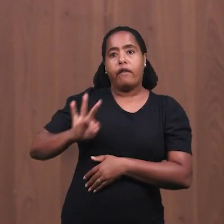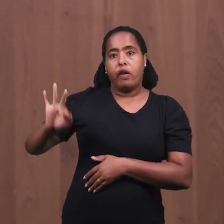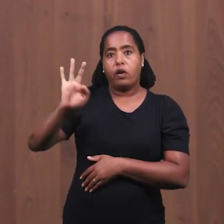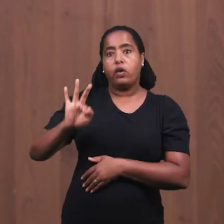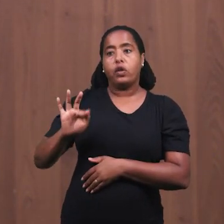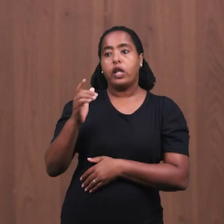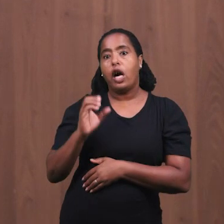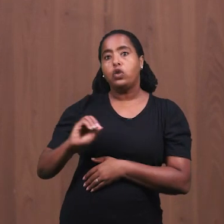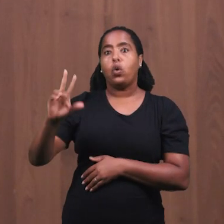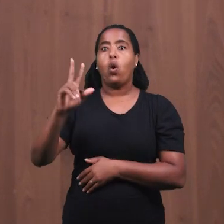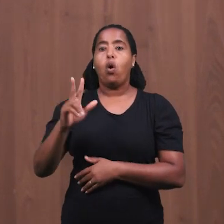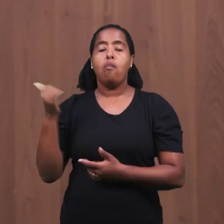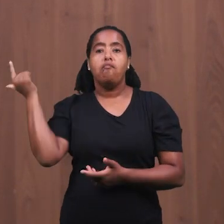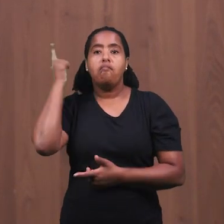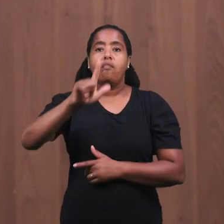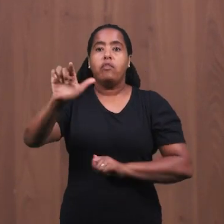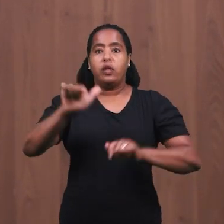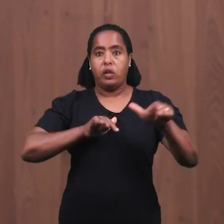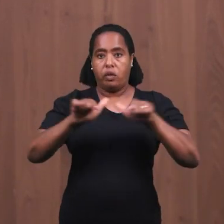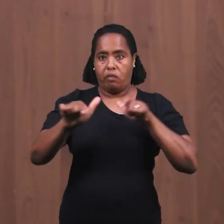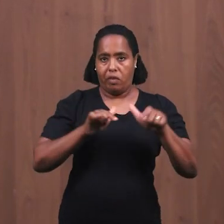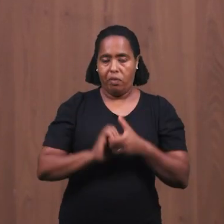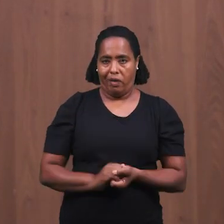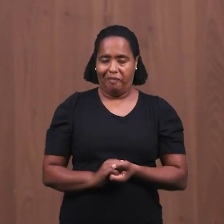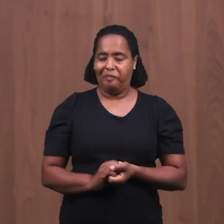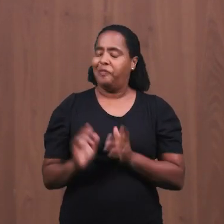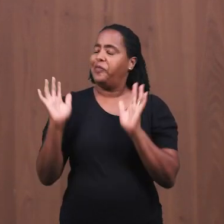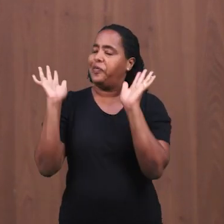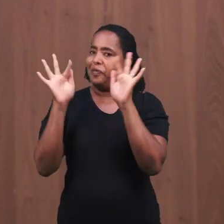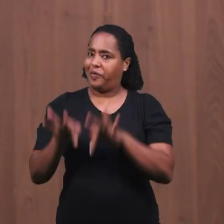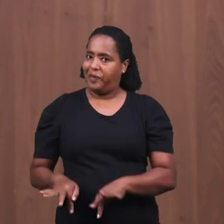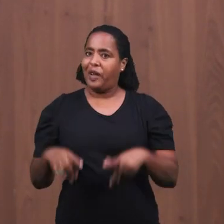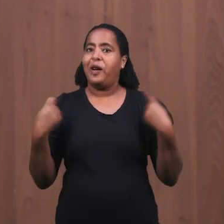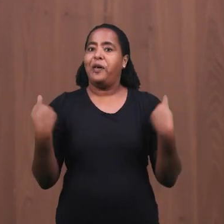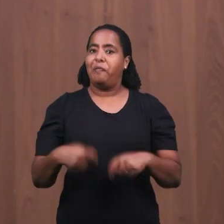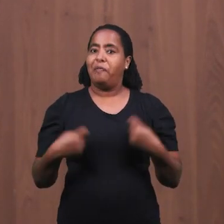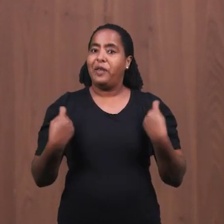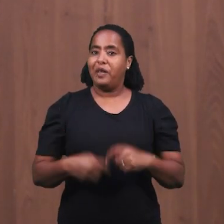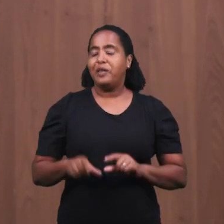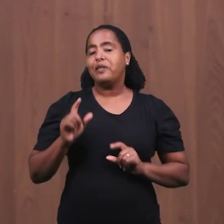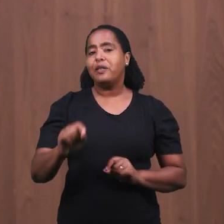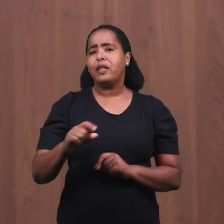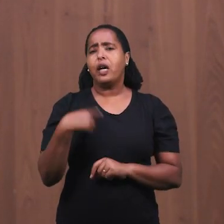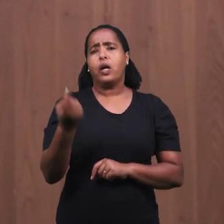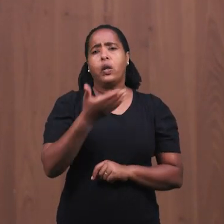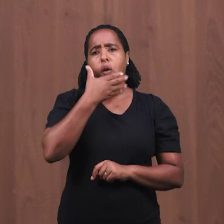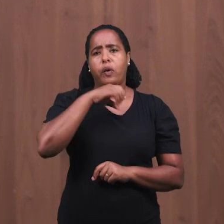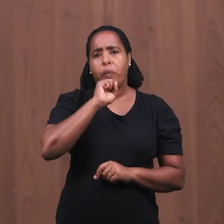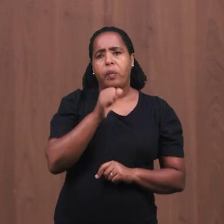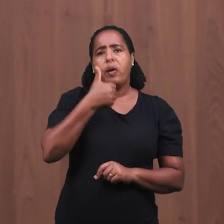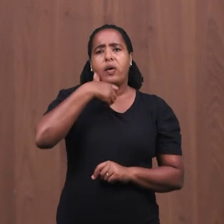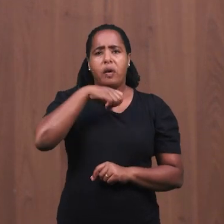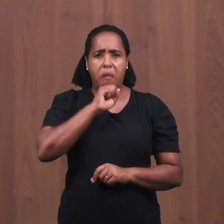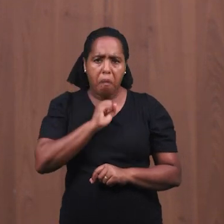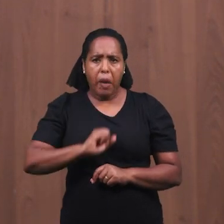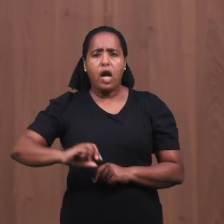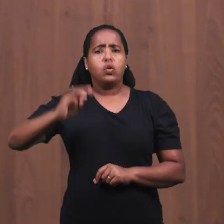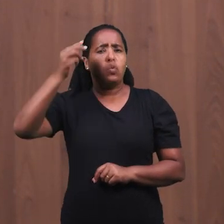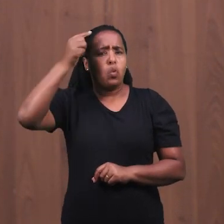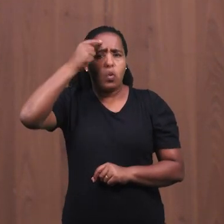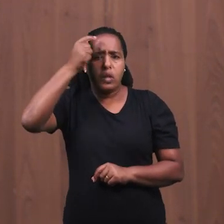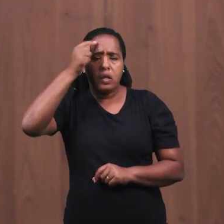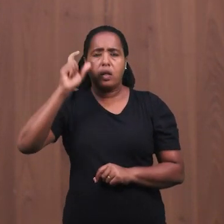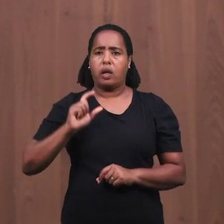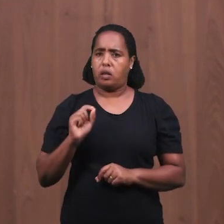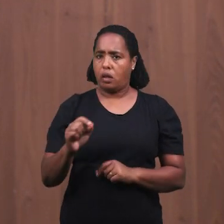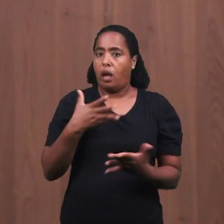ingressar no mercado de trabalho. Para finalizar, é necessário que nós, pais e mães, tenhamos a consciência de